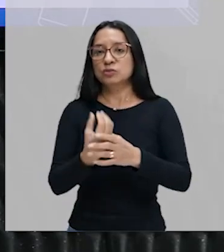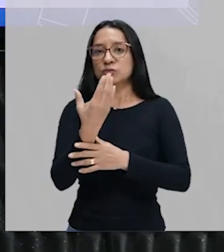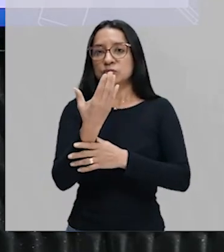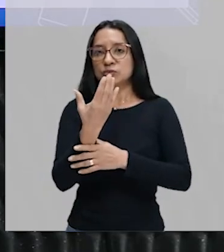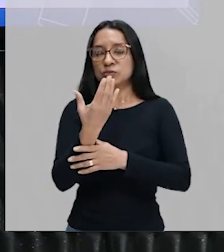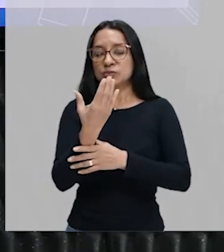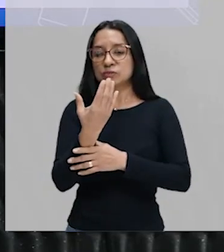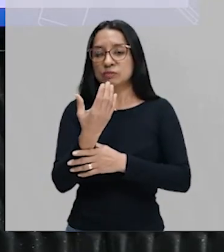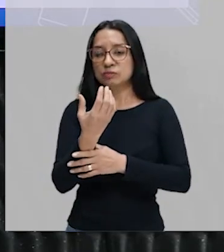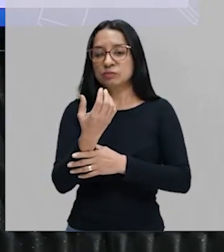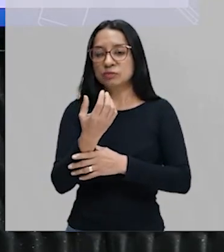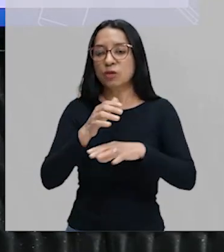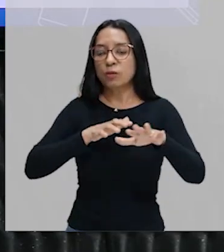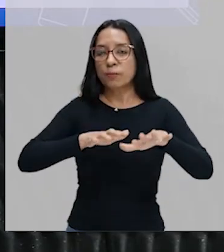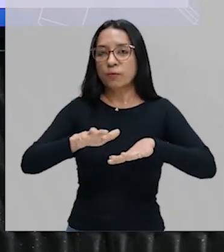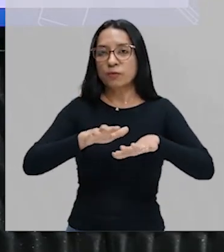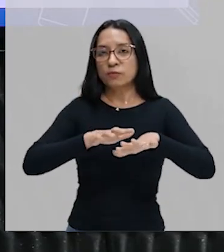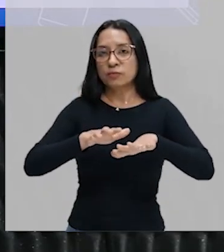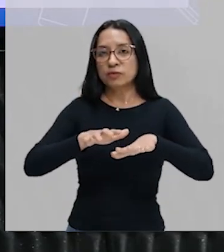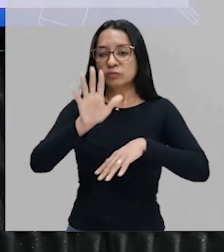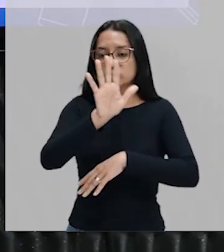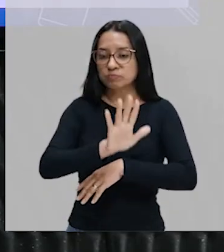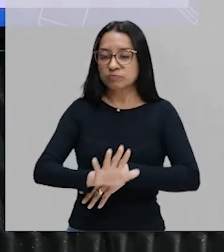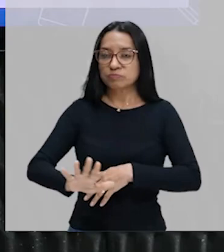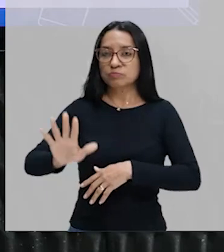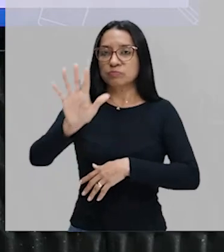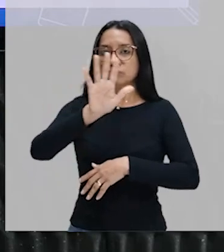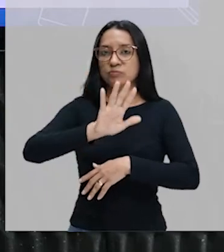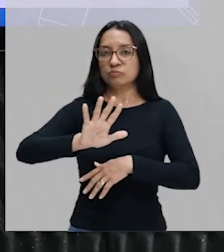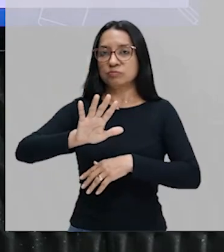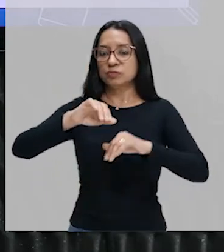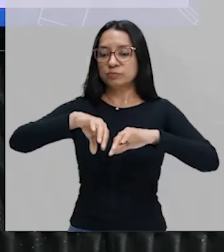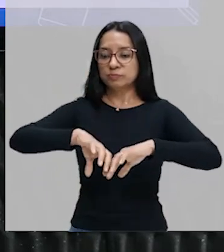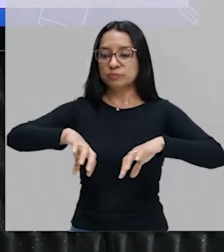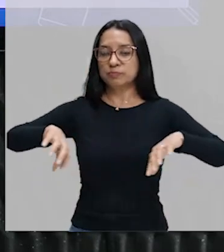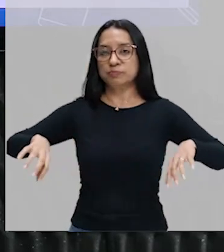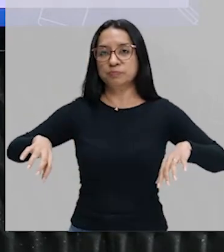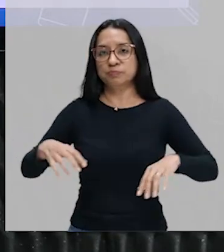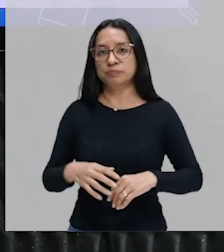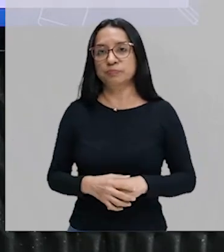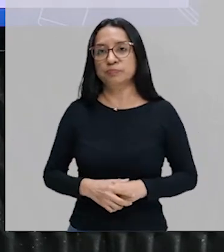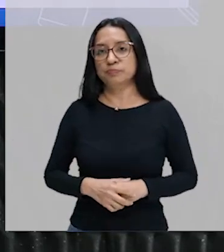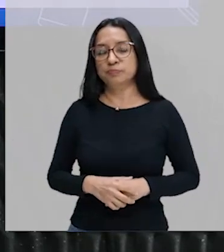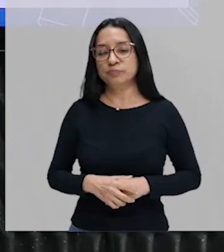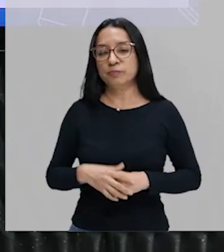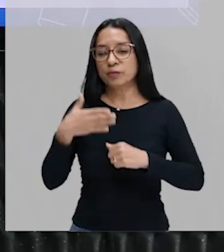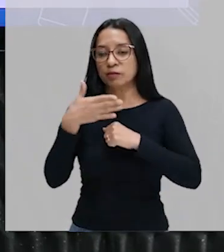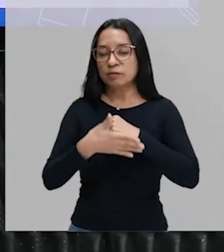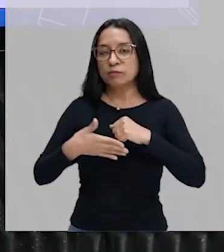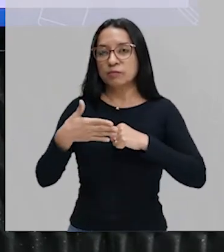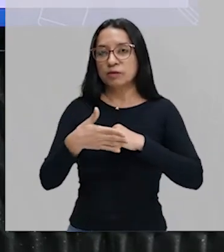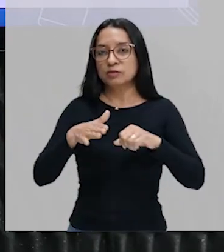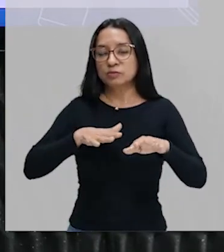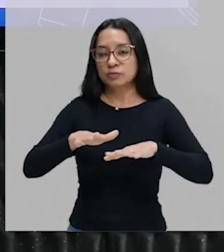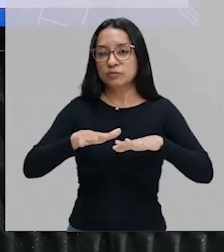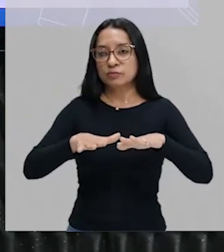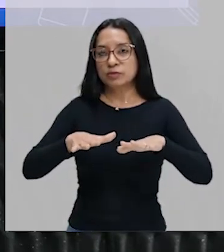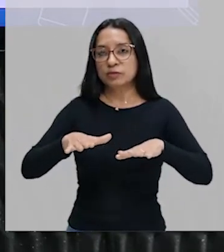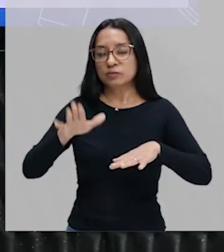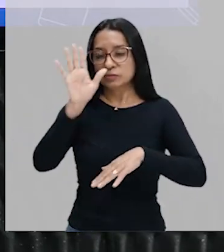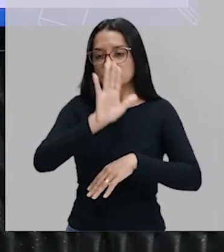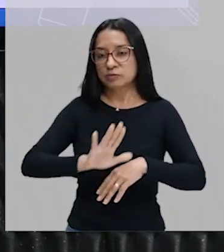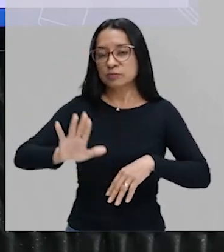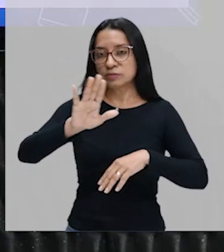tá certo? Os movimentos nacionalistas e separatistas, tá certo? A base do movimento nacionalista